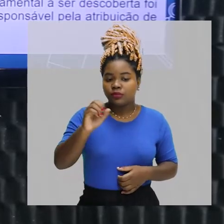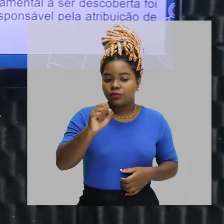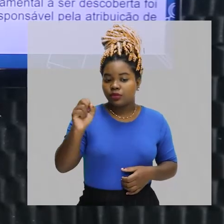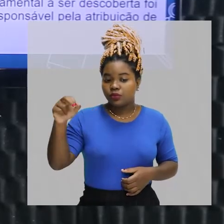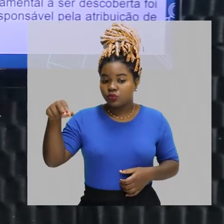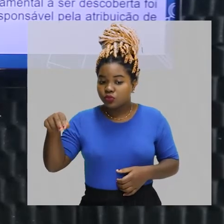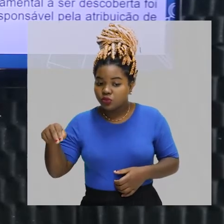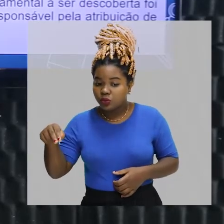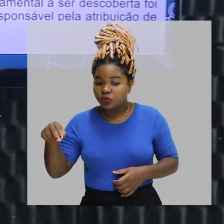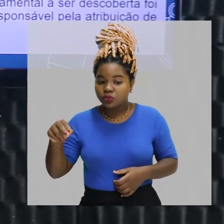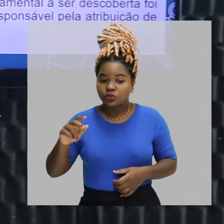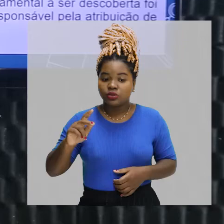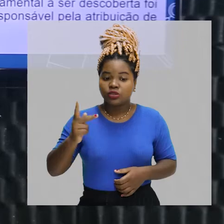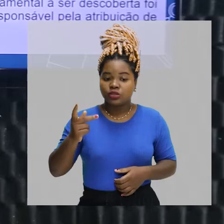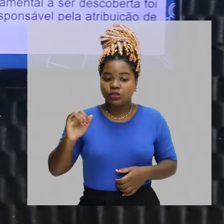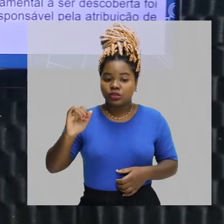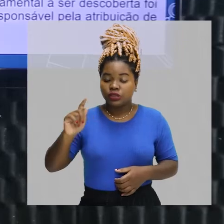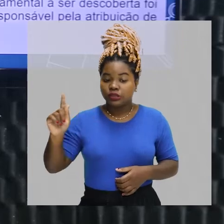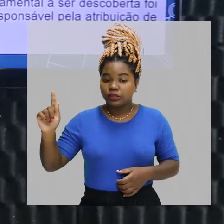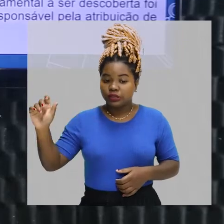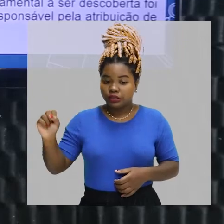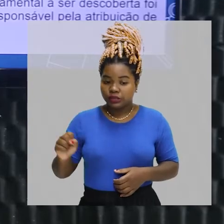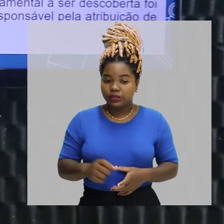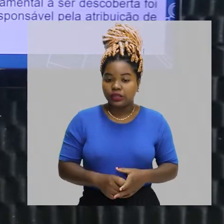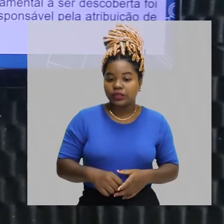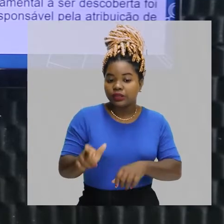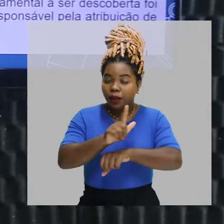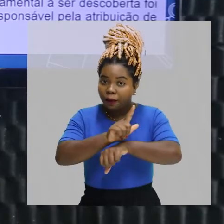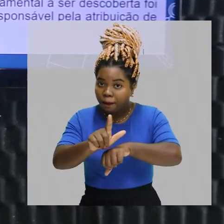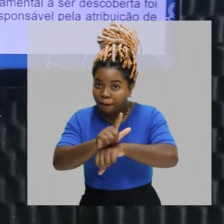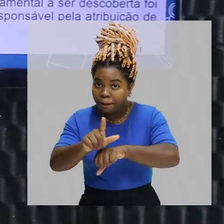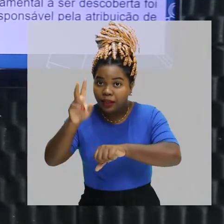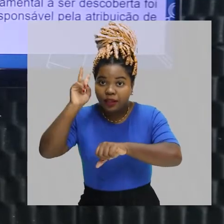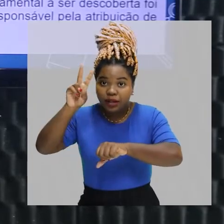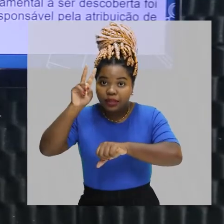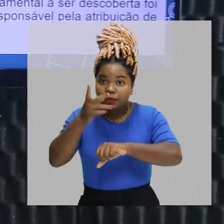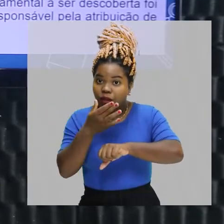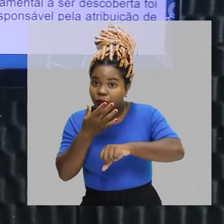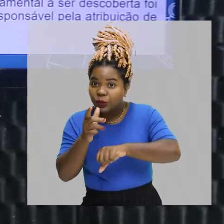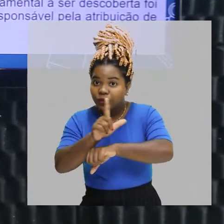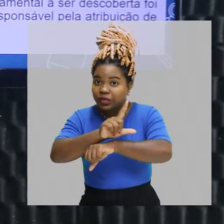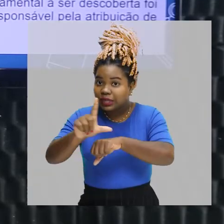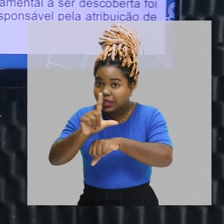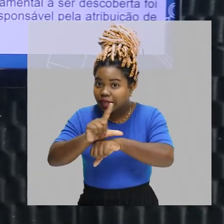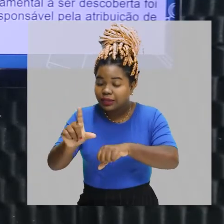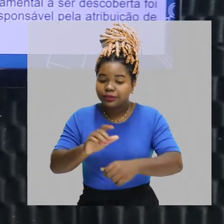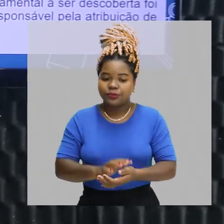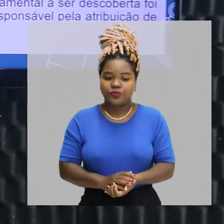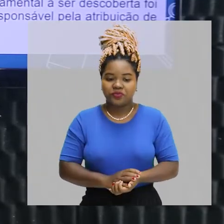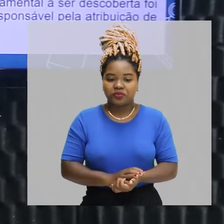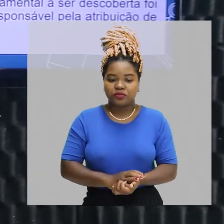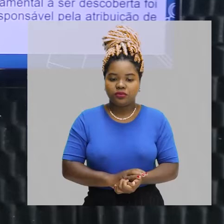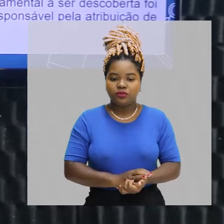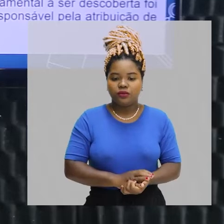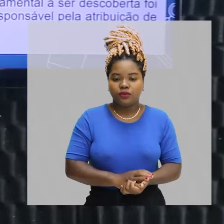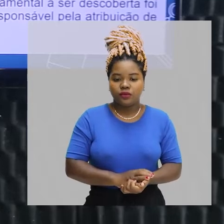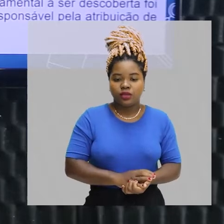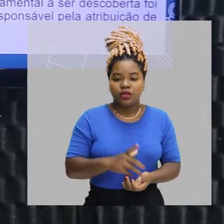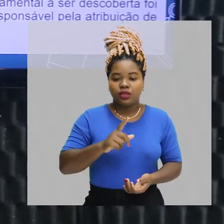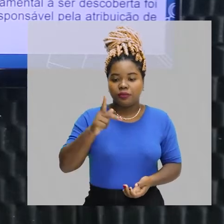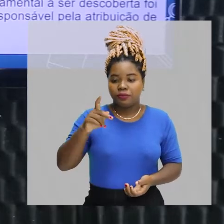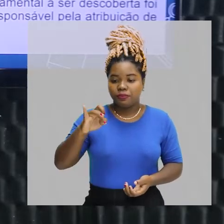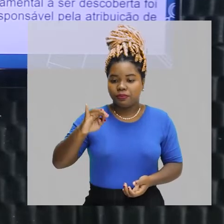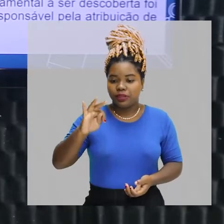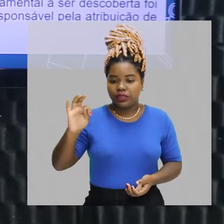Higgs, certo? Que é a última partícula fundamental a ser descoberta, certo? Foi proposta por Peter